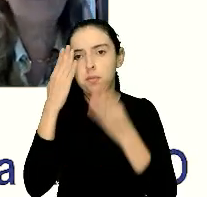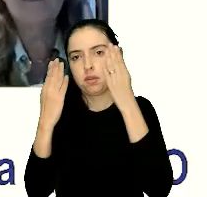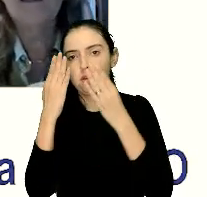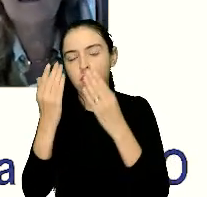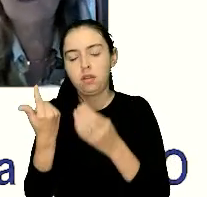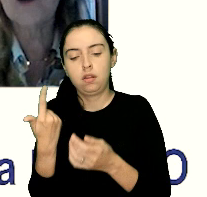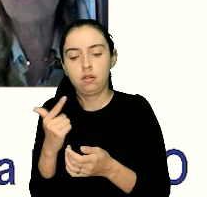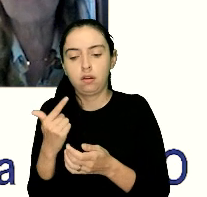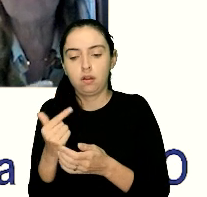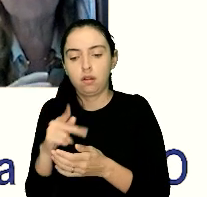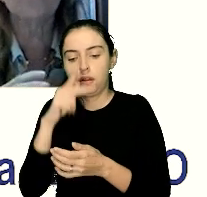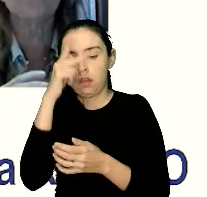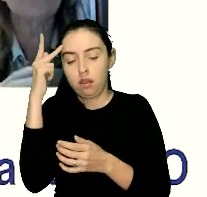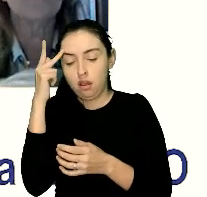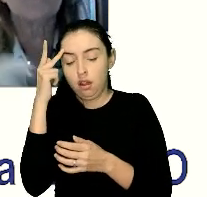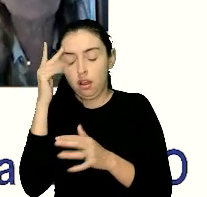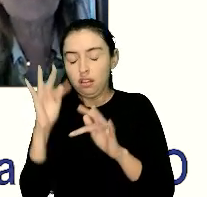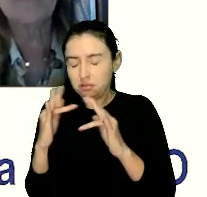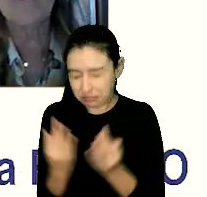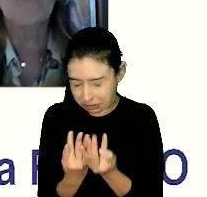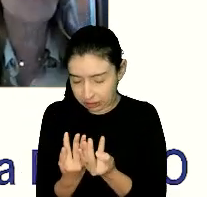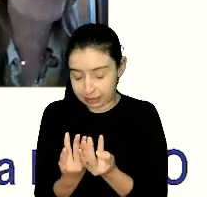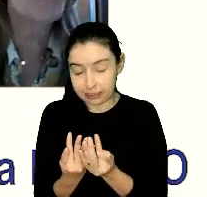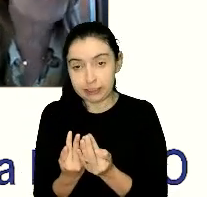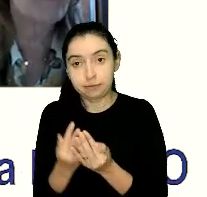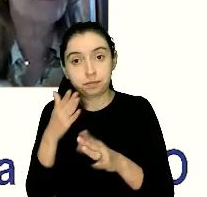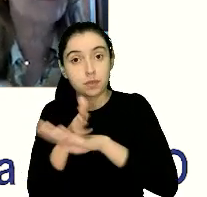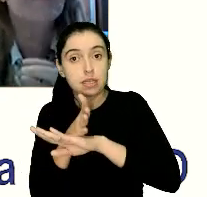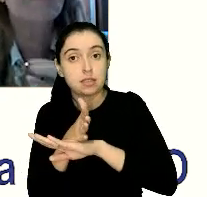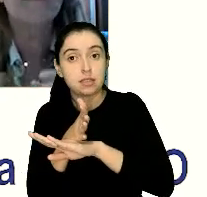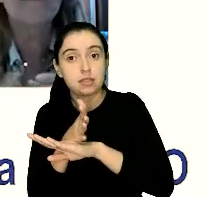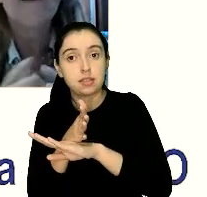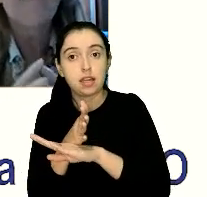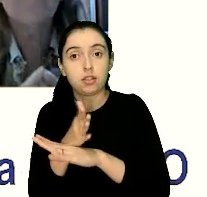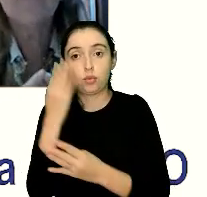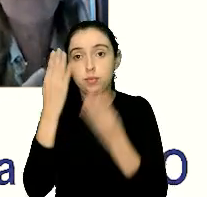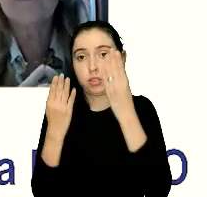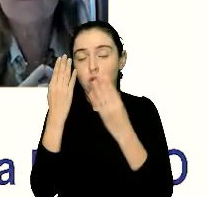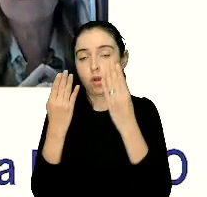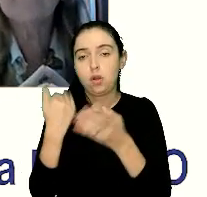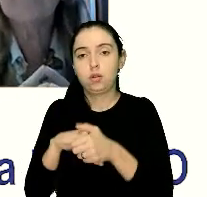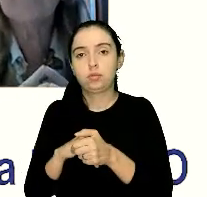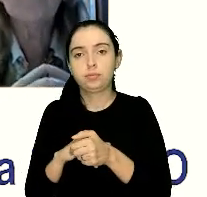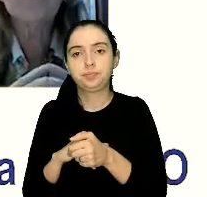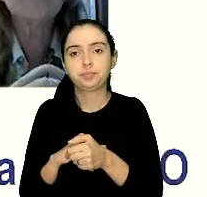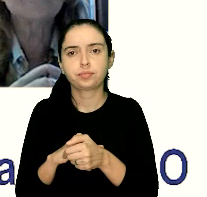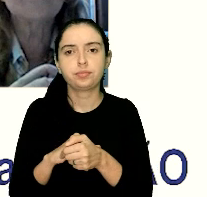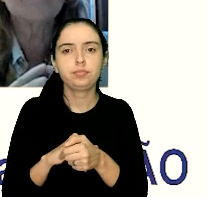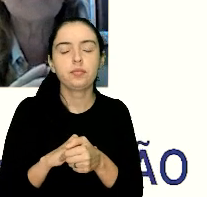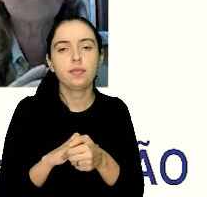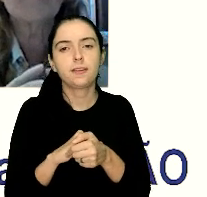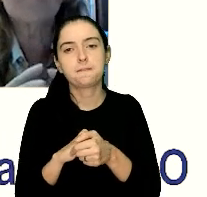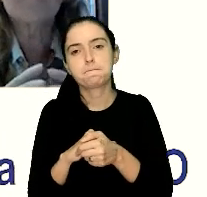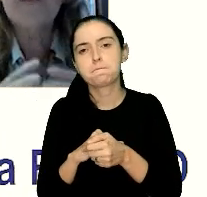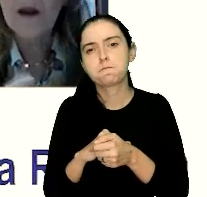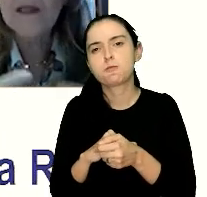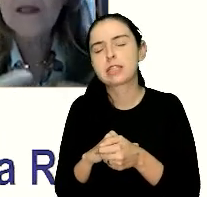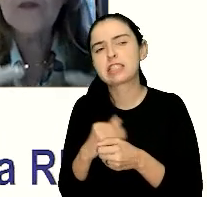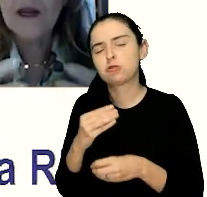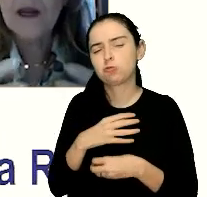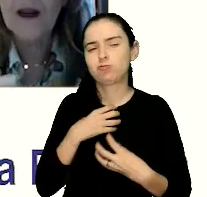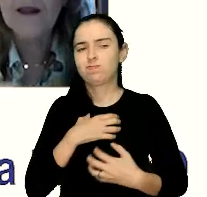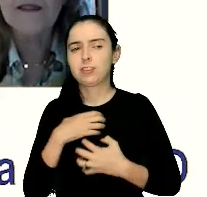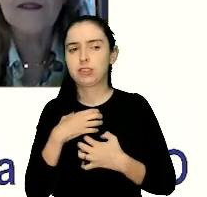assim na família que já houvesse consultado um psicólogo, um psiquiatra, então era uma situação